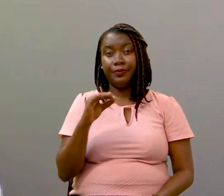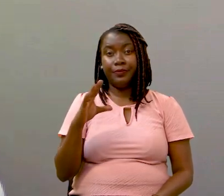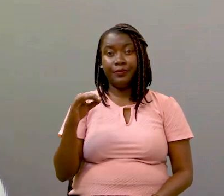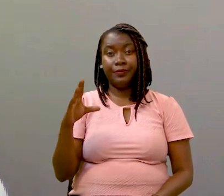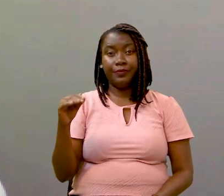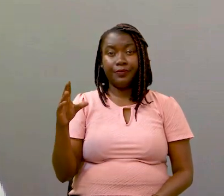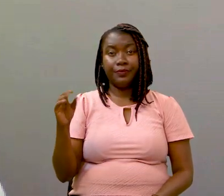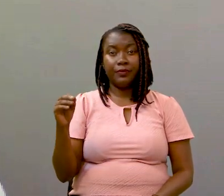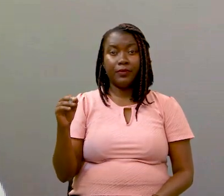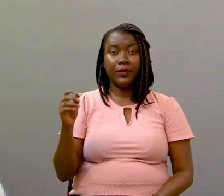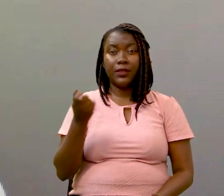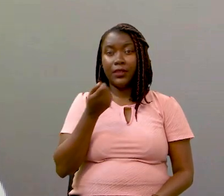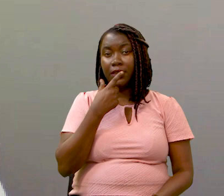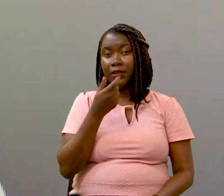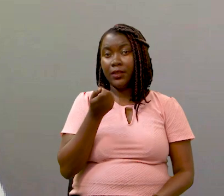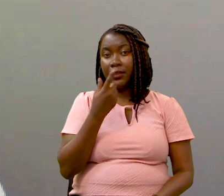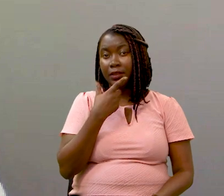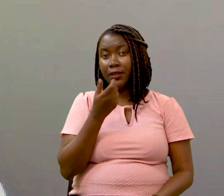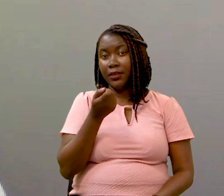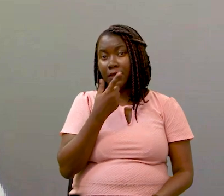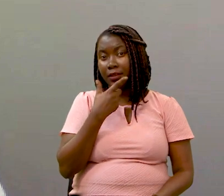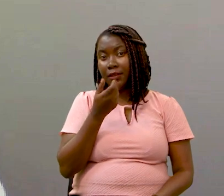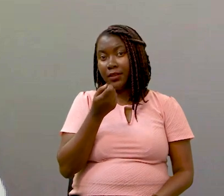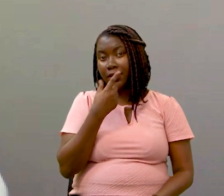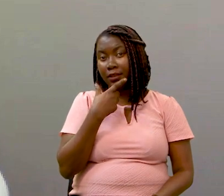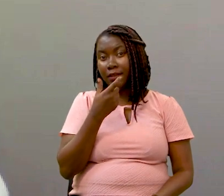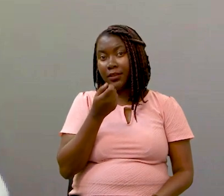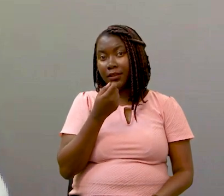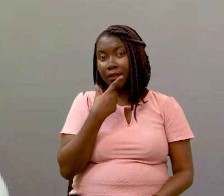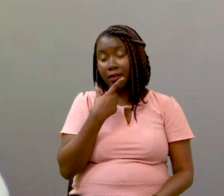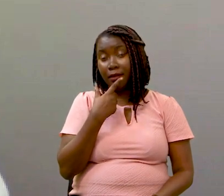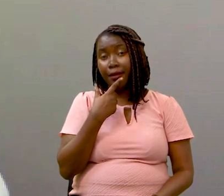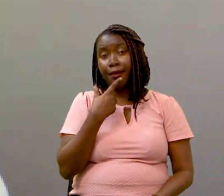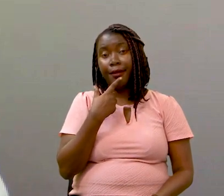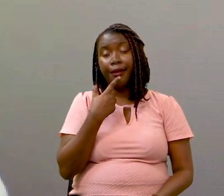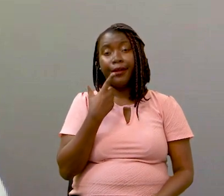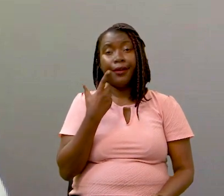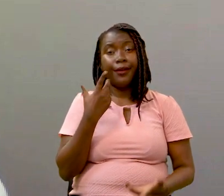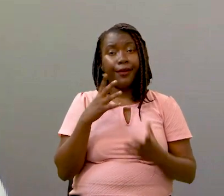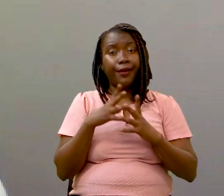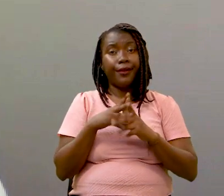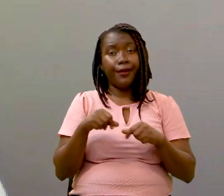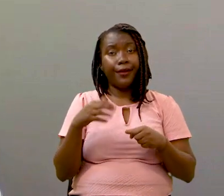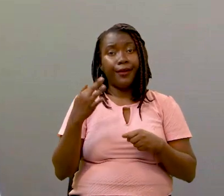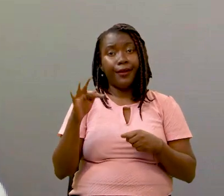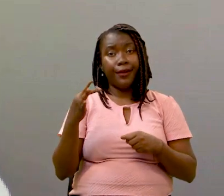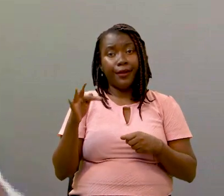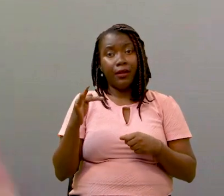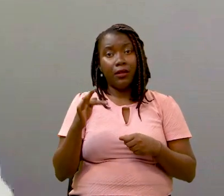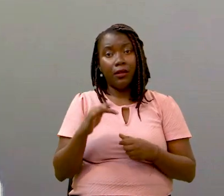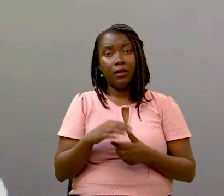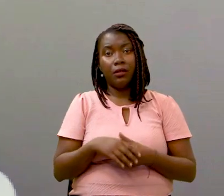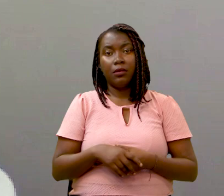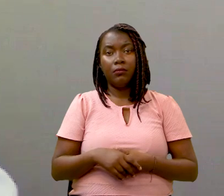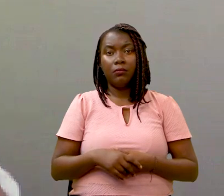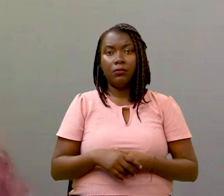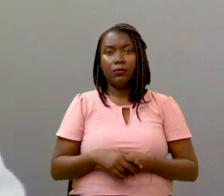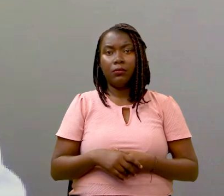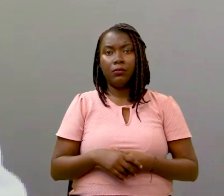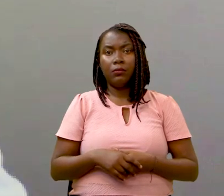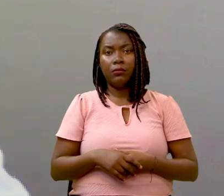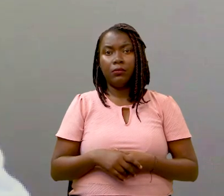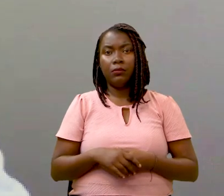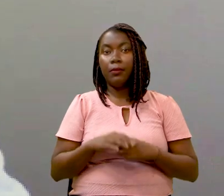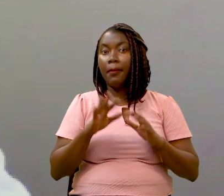vai adiando, vai tomando analgésico. Analgésico, em geral, tira a dor, não é? Só que aquilo